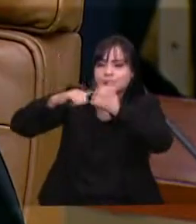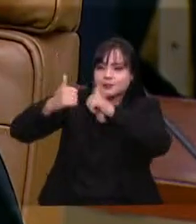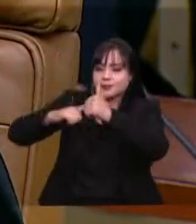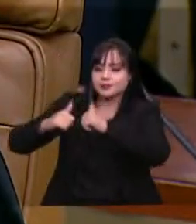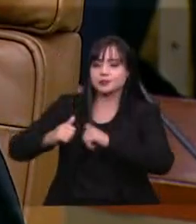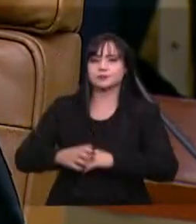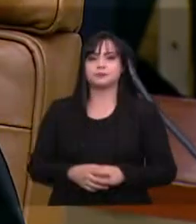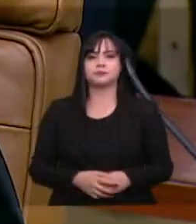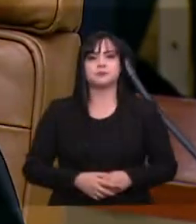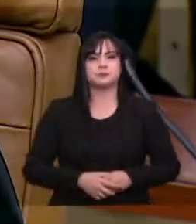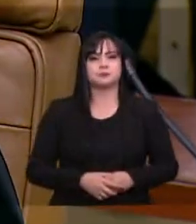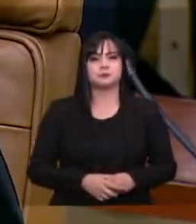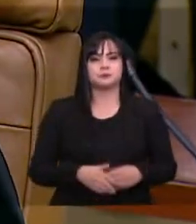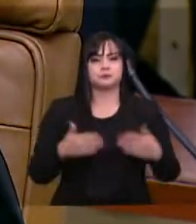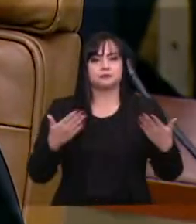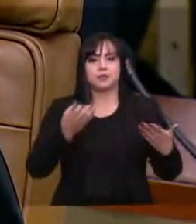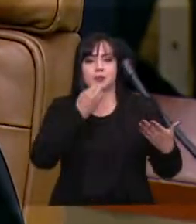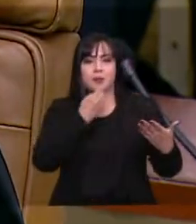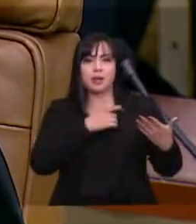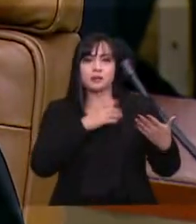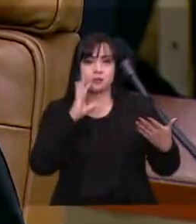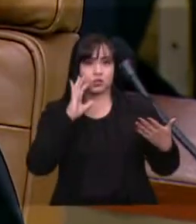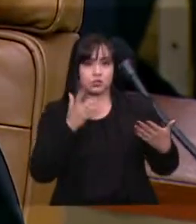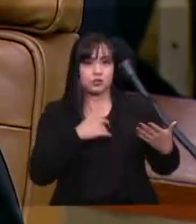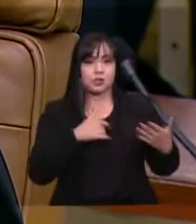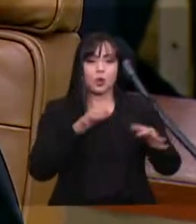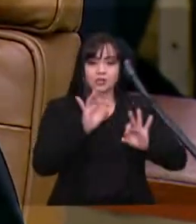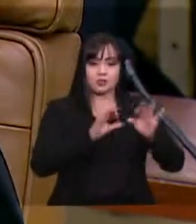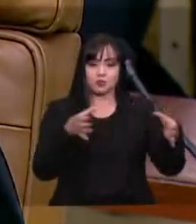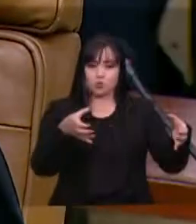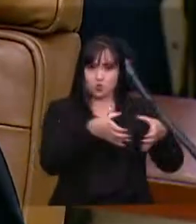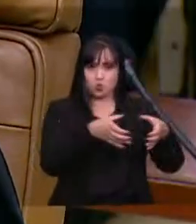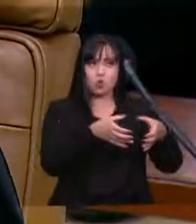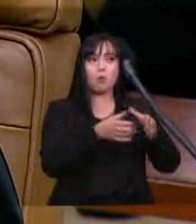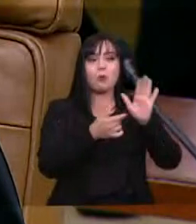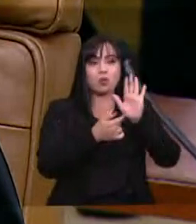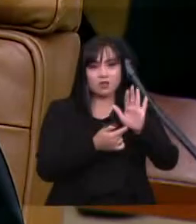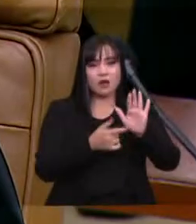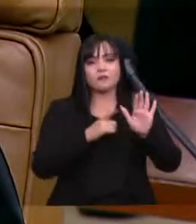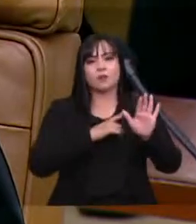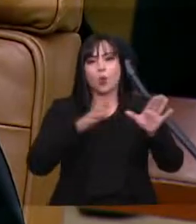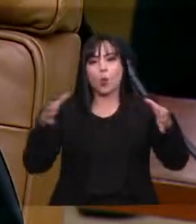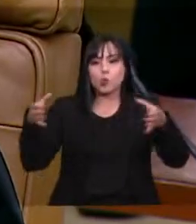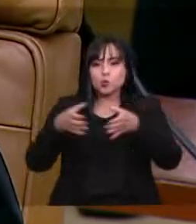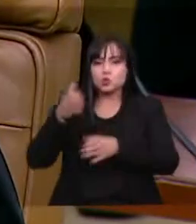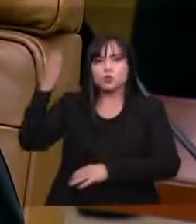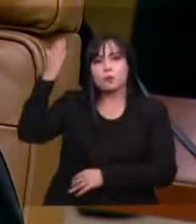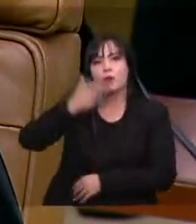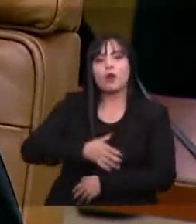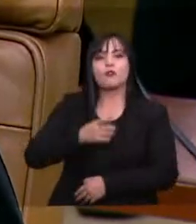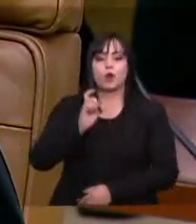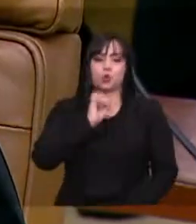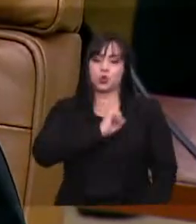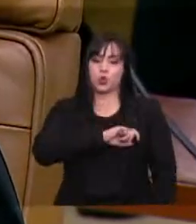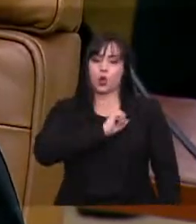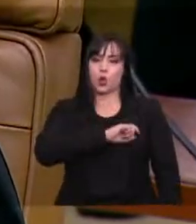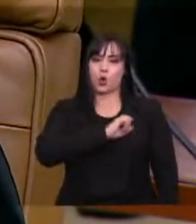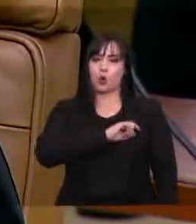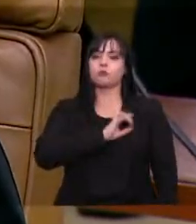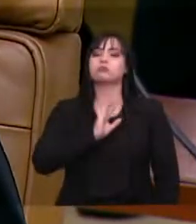bem definido a estrutura organizacional do grupo e demonstrado pelo conjunto probatório o dolo